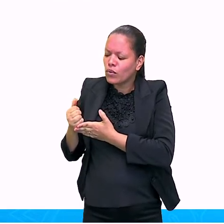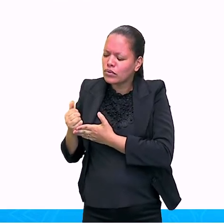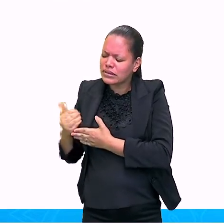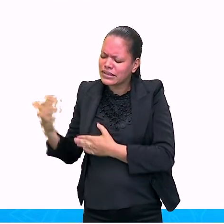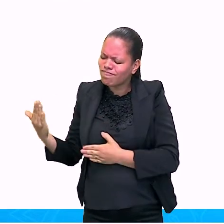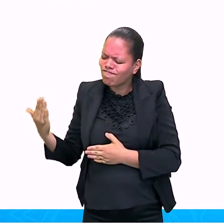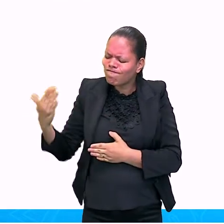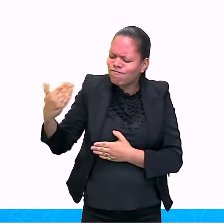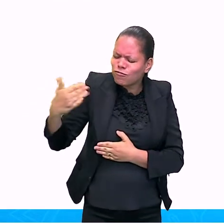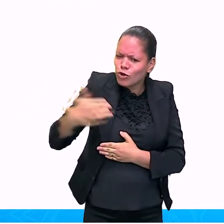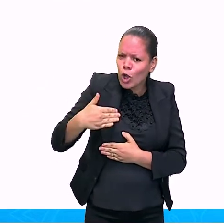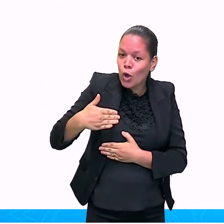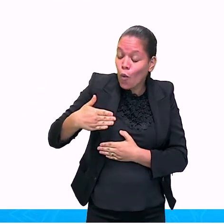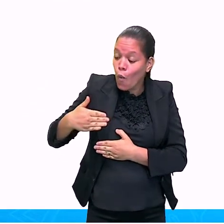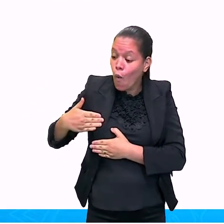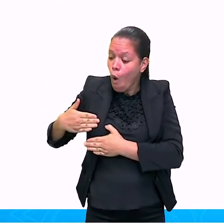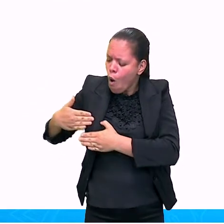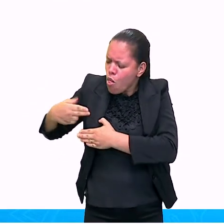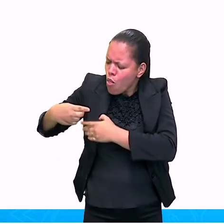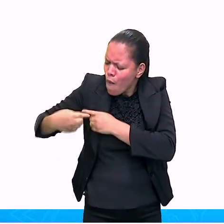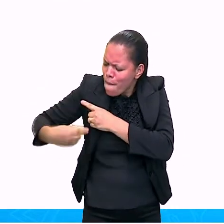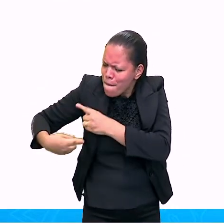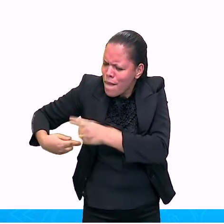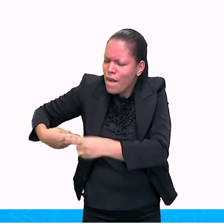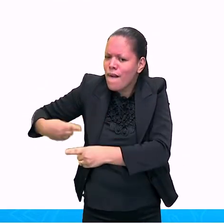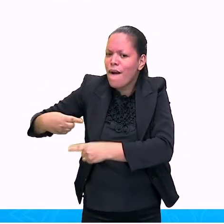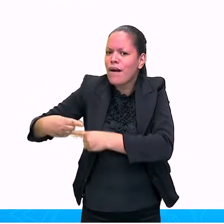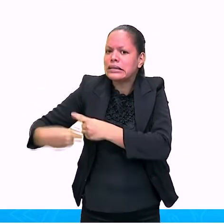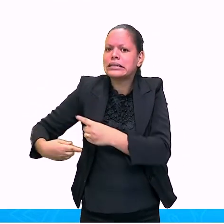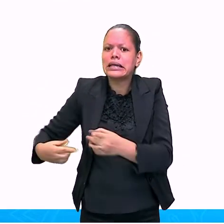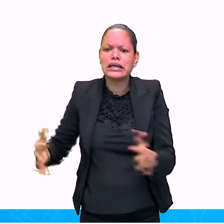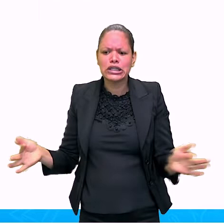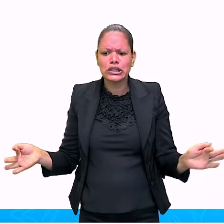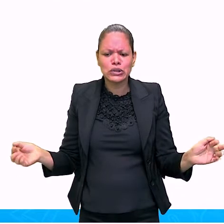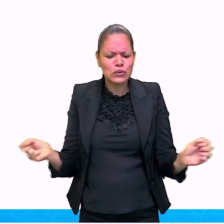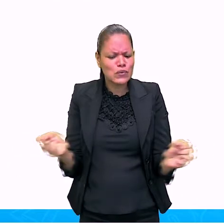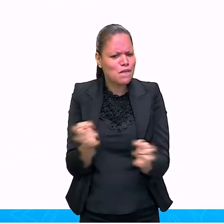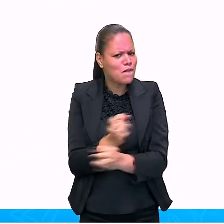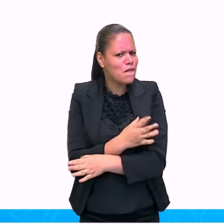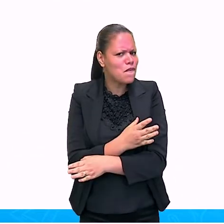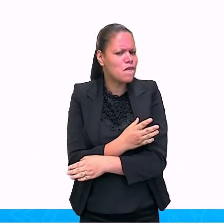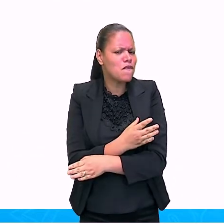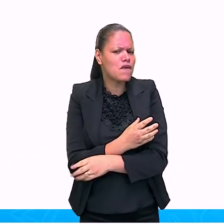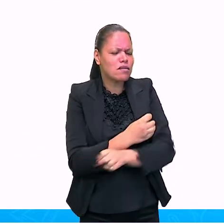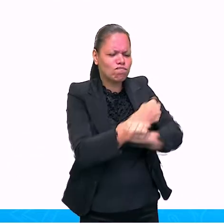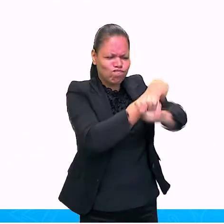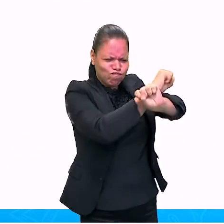vem muito forte dessa questão da Itália, que são as festas das regiões do sul